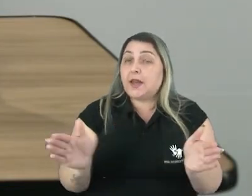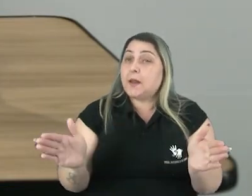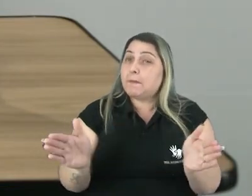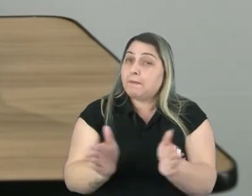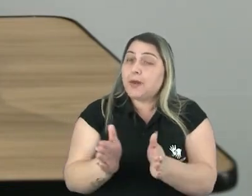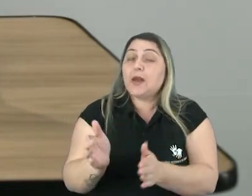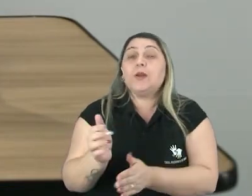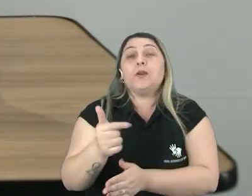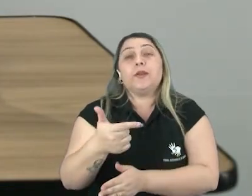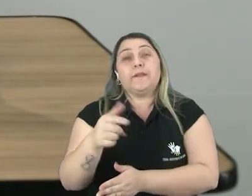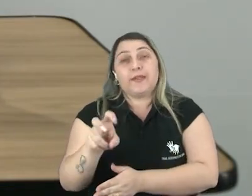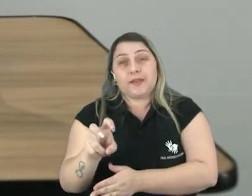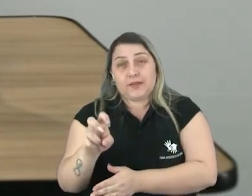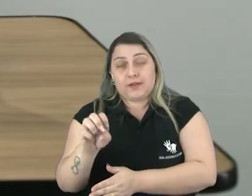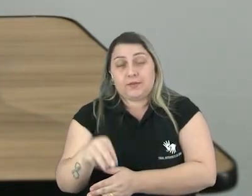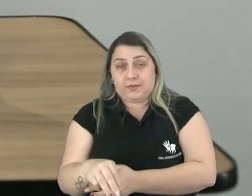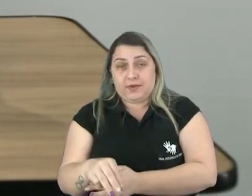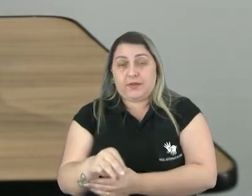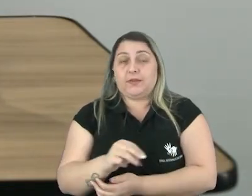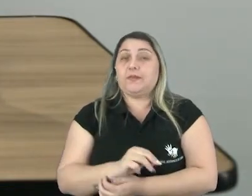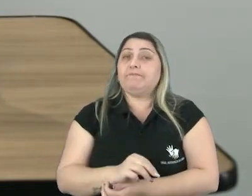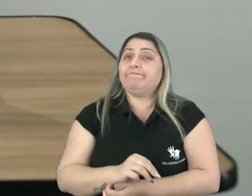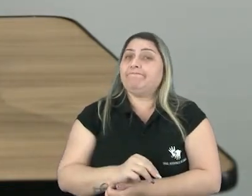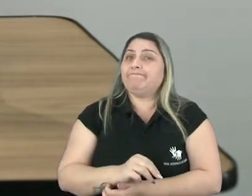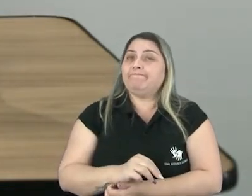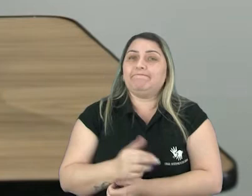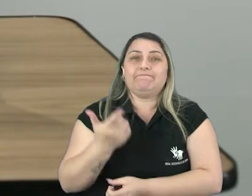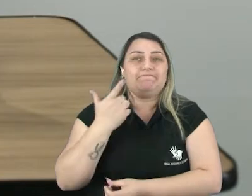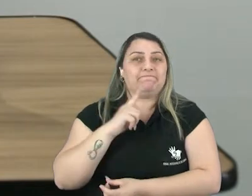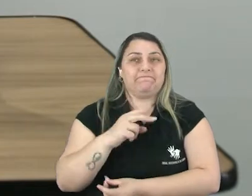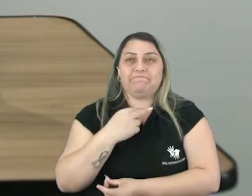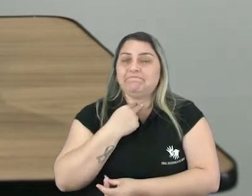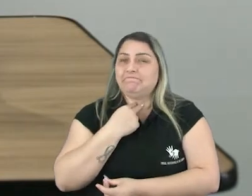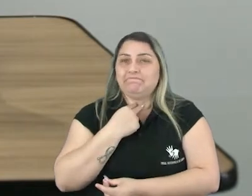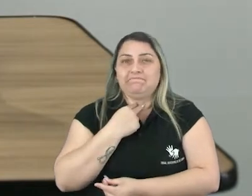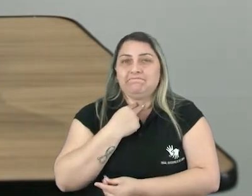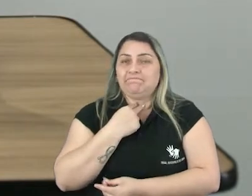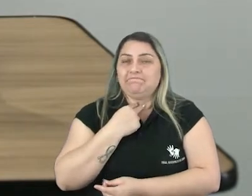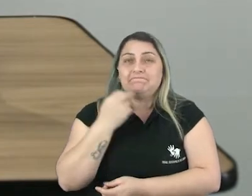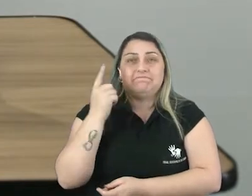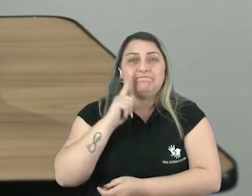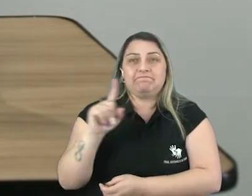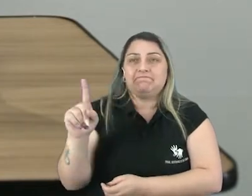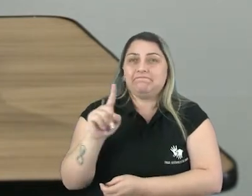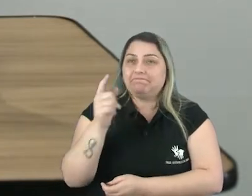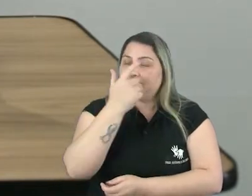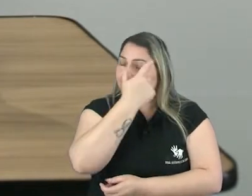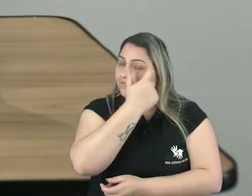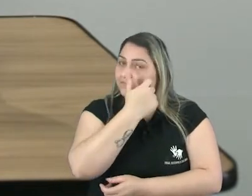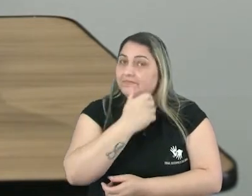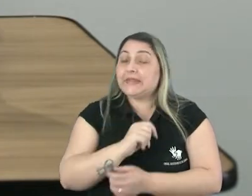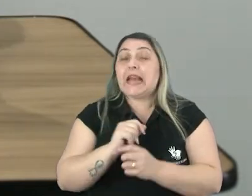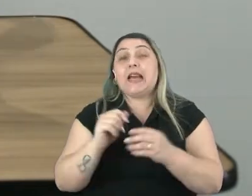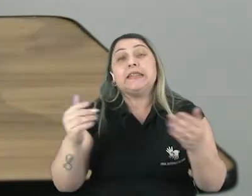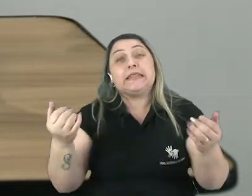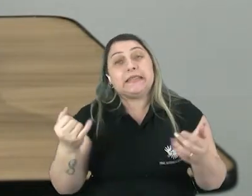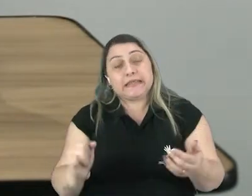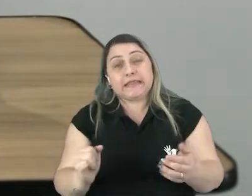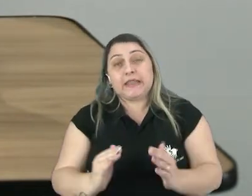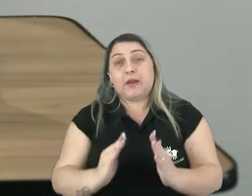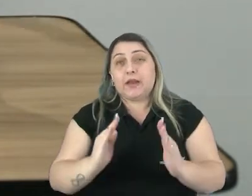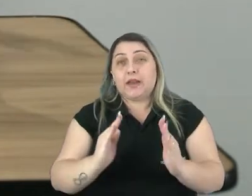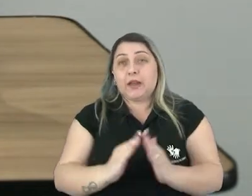certo, deste comprimento, de até 25 metros de comprimento, significa que não vai caber. Agora, se for uma